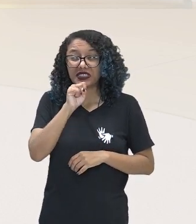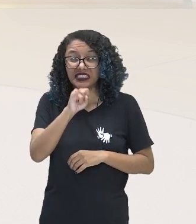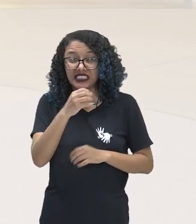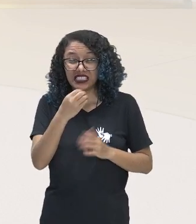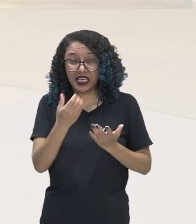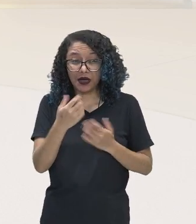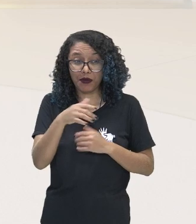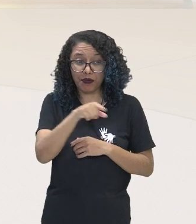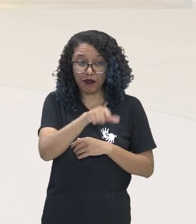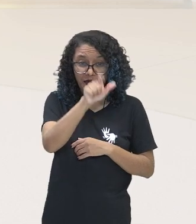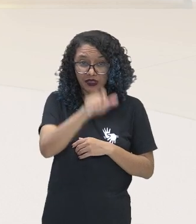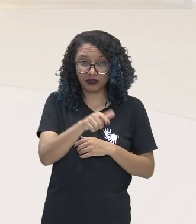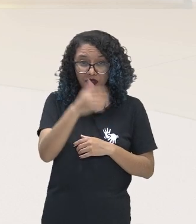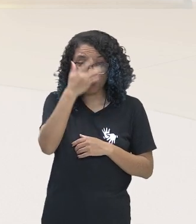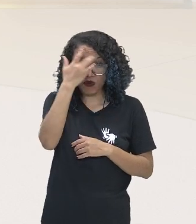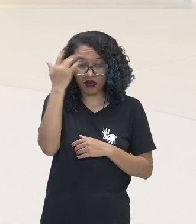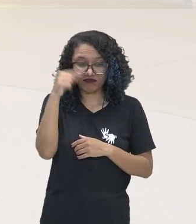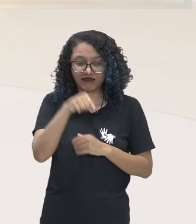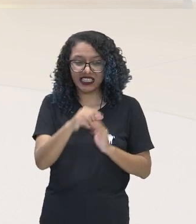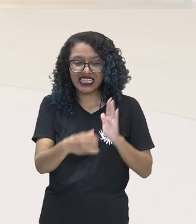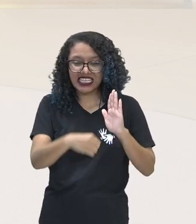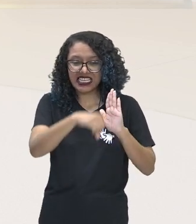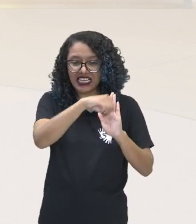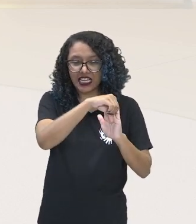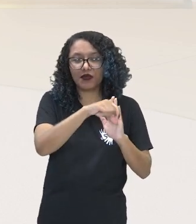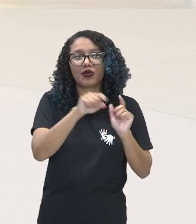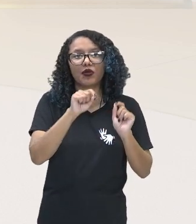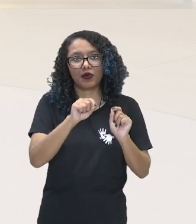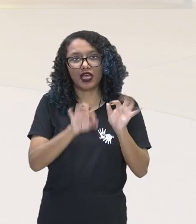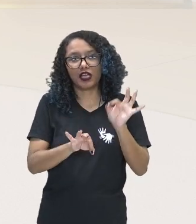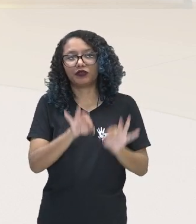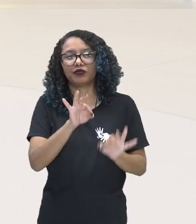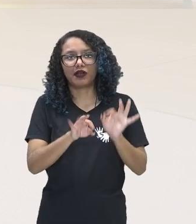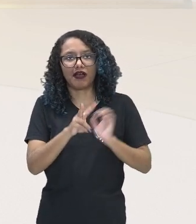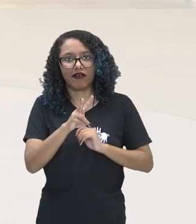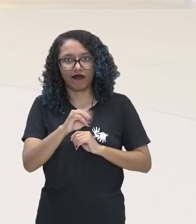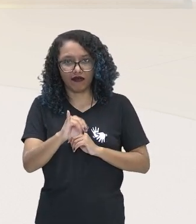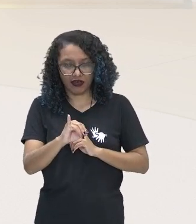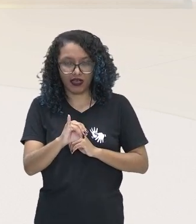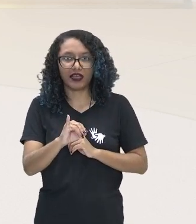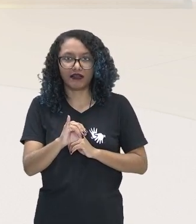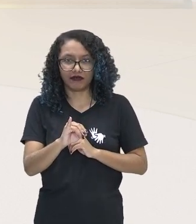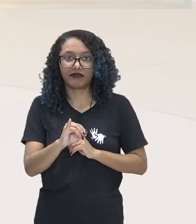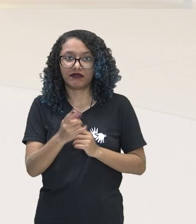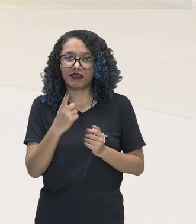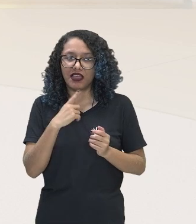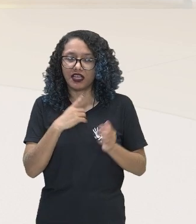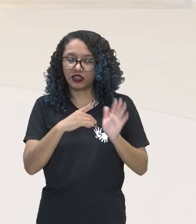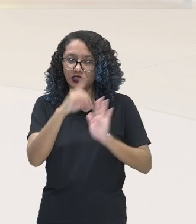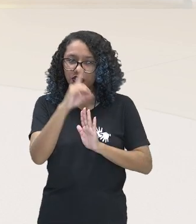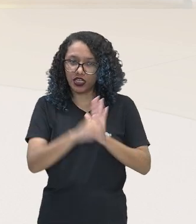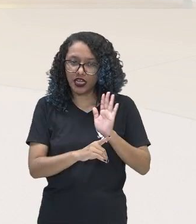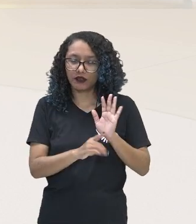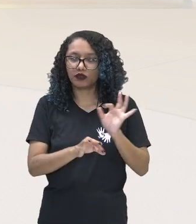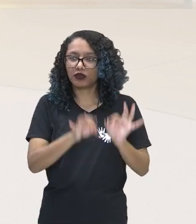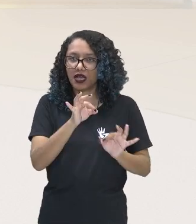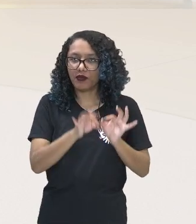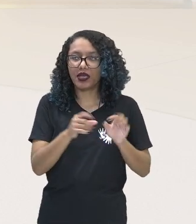acordo com o direito. Mas toda pessoa tem direito a um julgamento, né, tem que ter